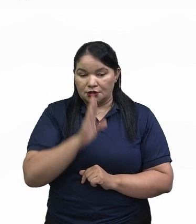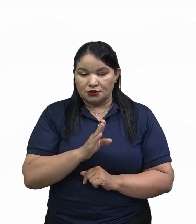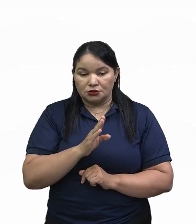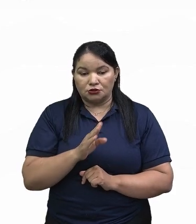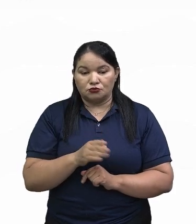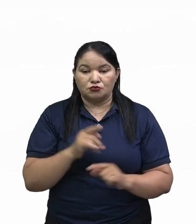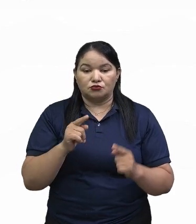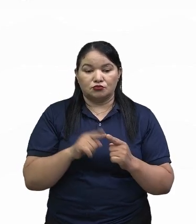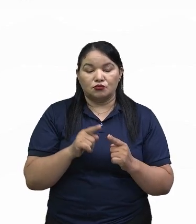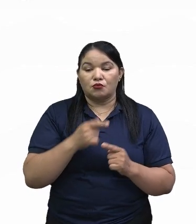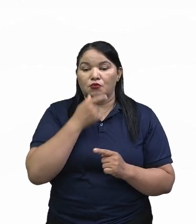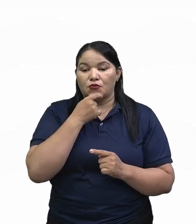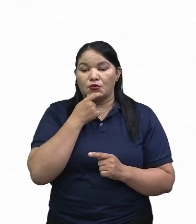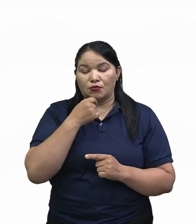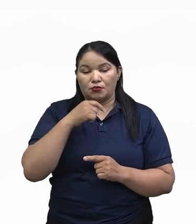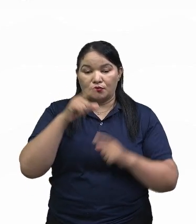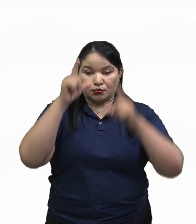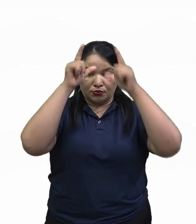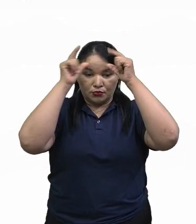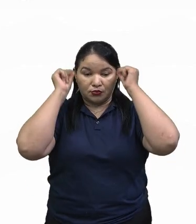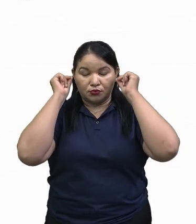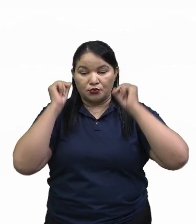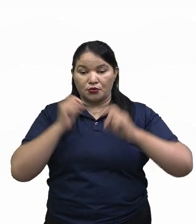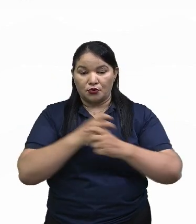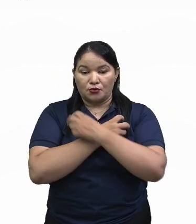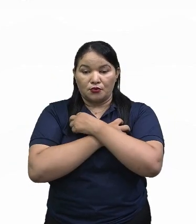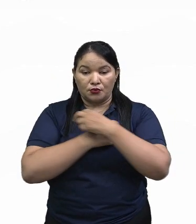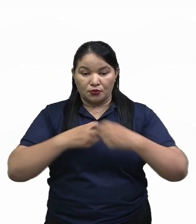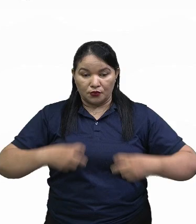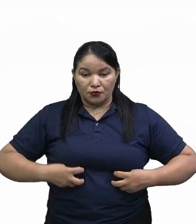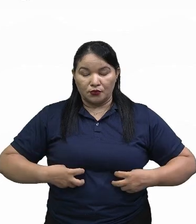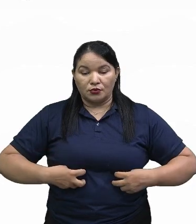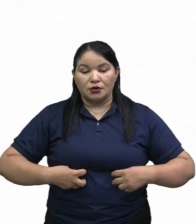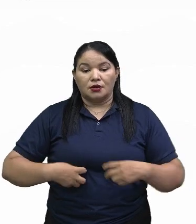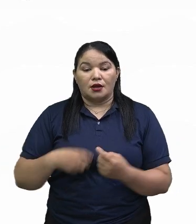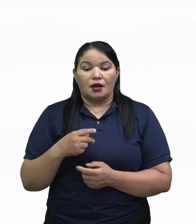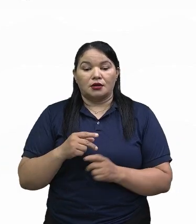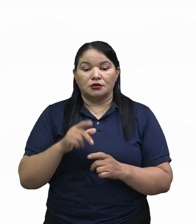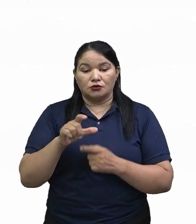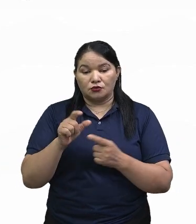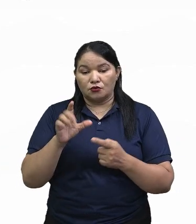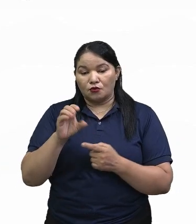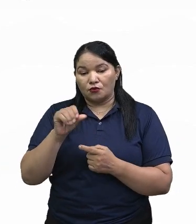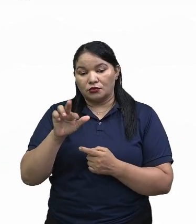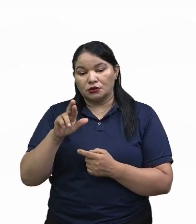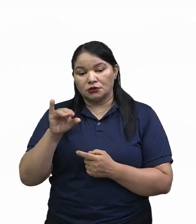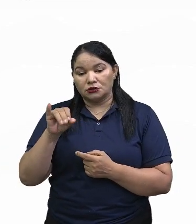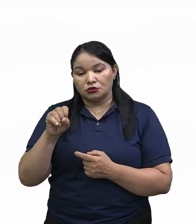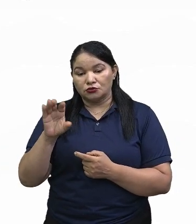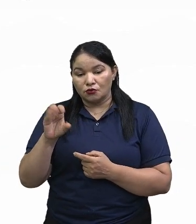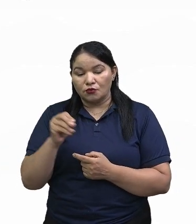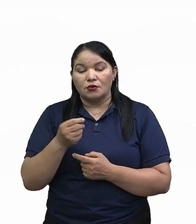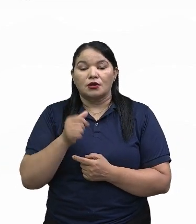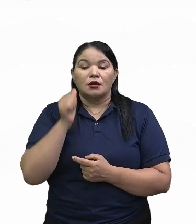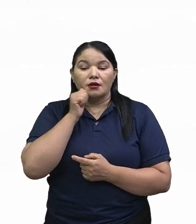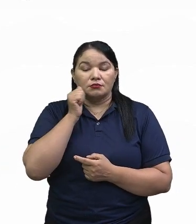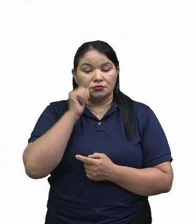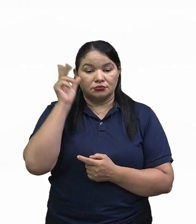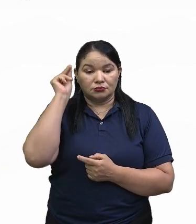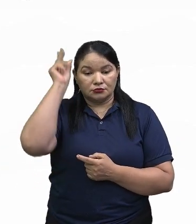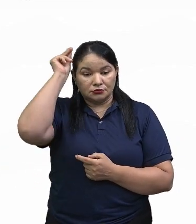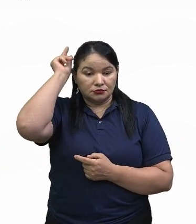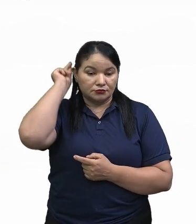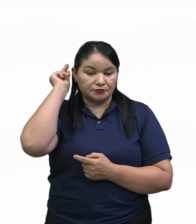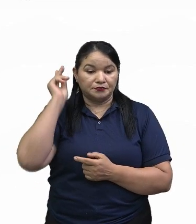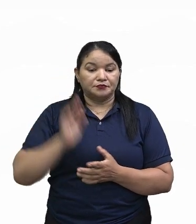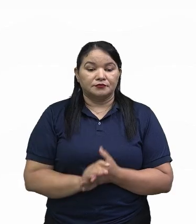como Lampião, Corisco e Maria Bonita. A localização foi no sertão nordestino.